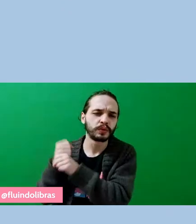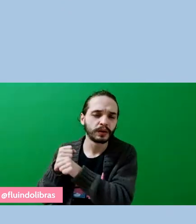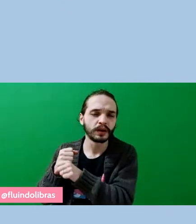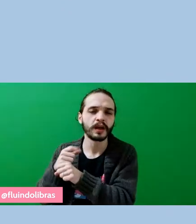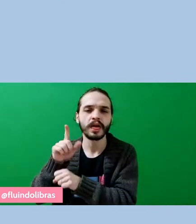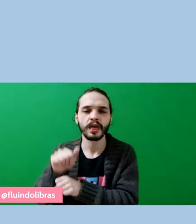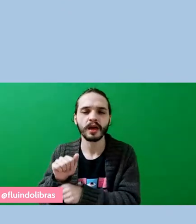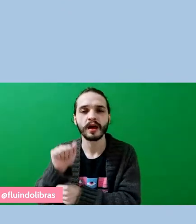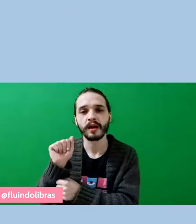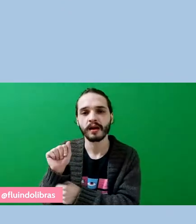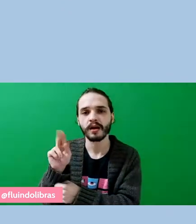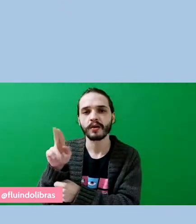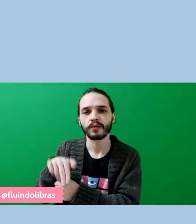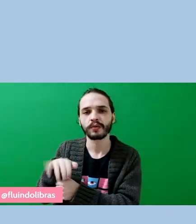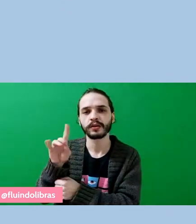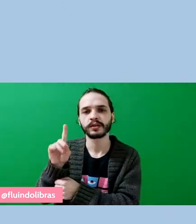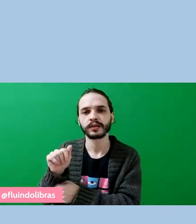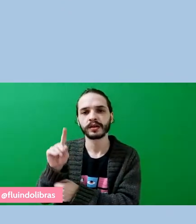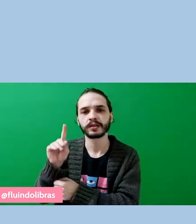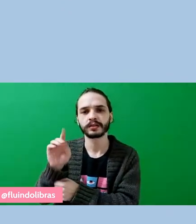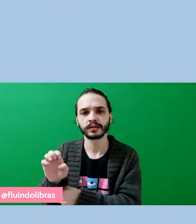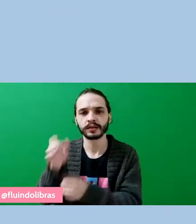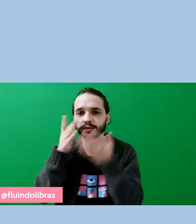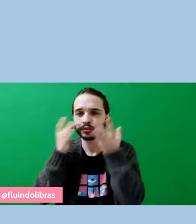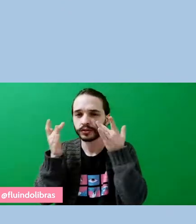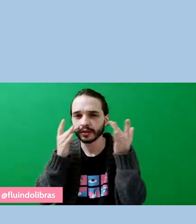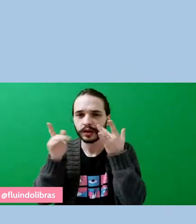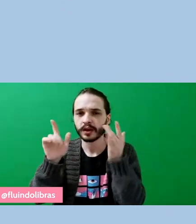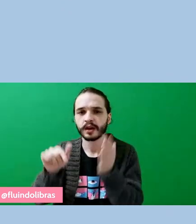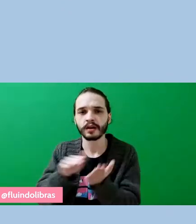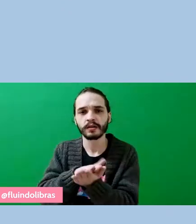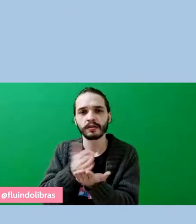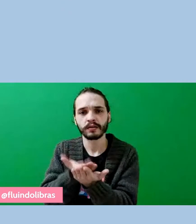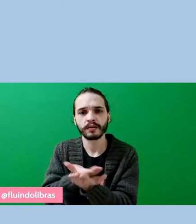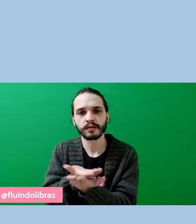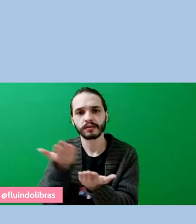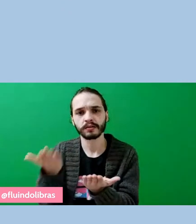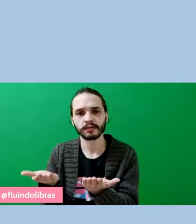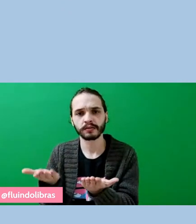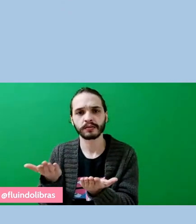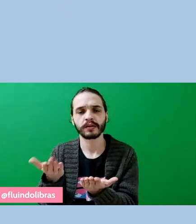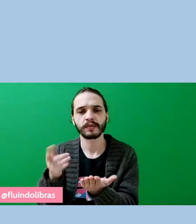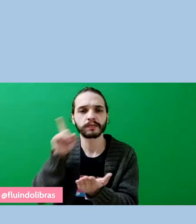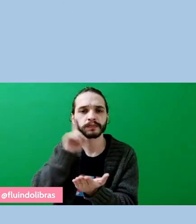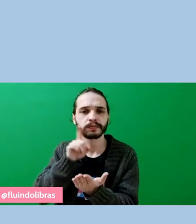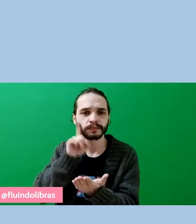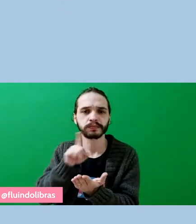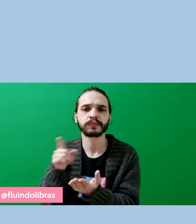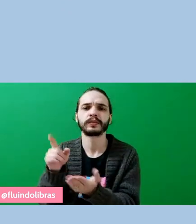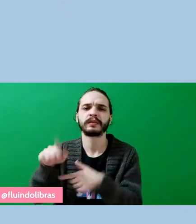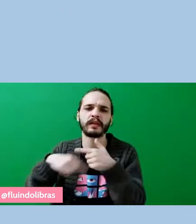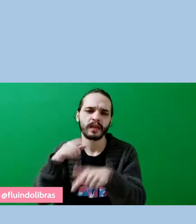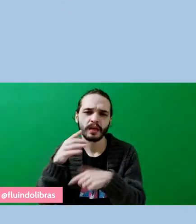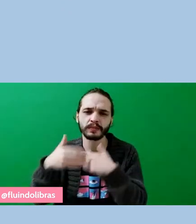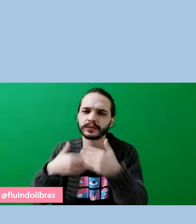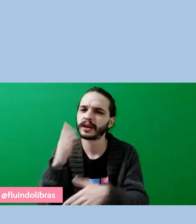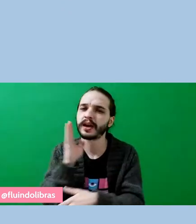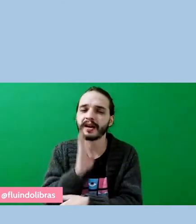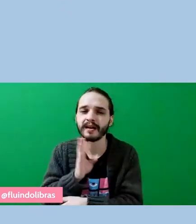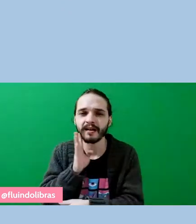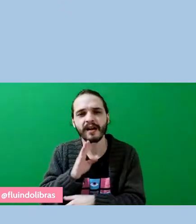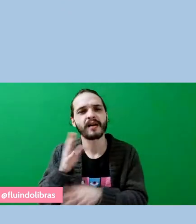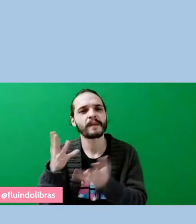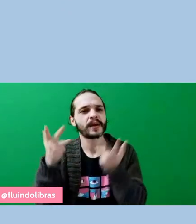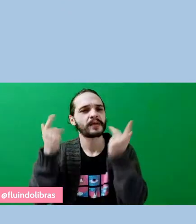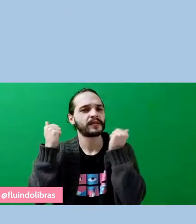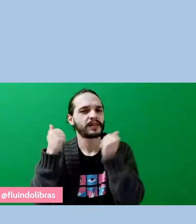texto de um dramaturgo norte-americano, que chamou Will Wheaton. Que foi um processo muito legal, foi uma peça incrível,